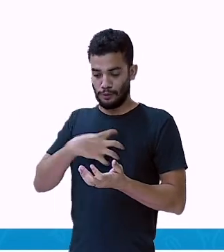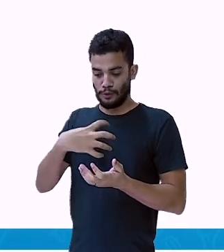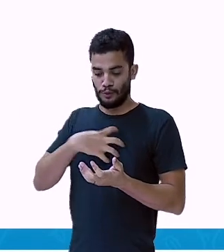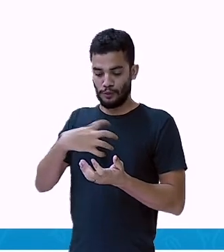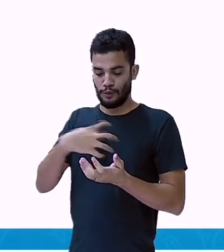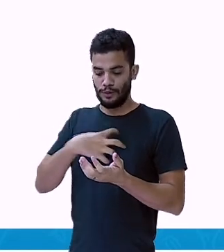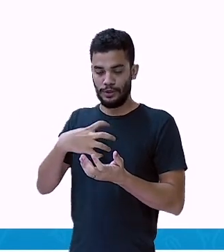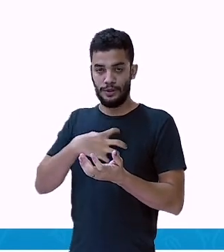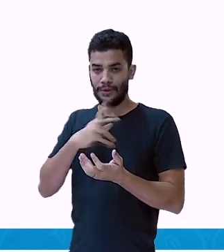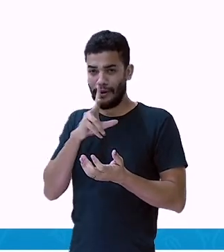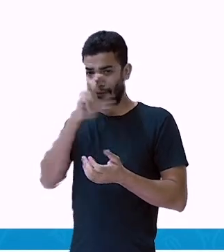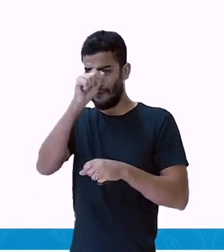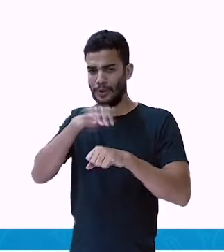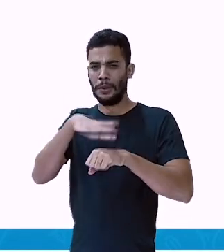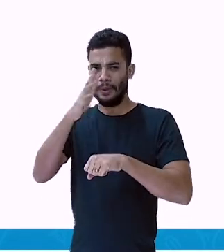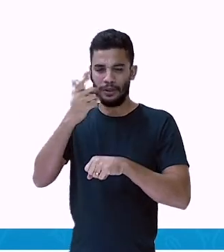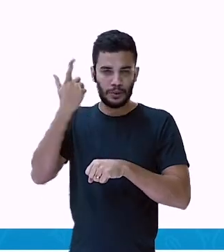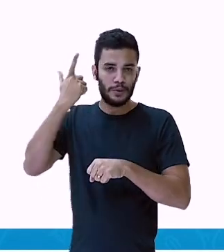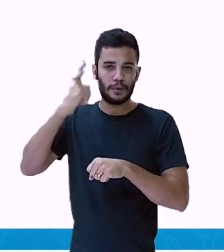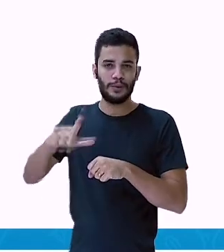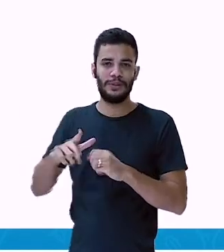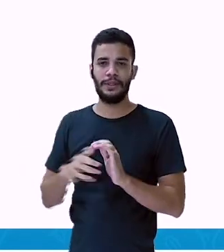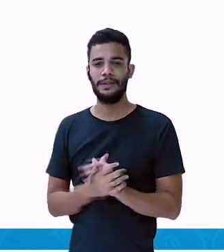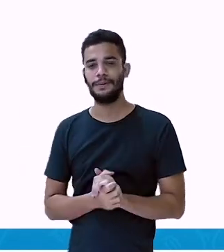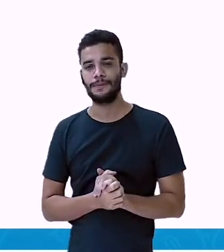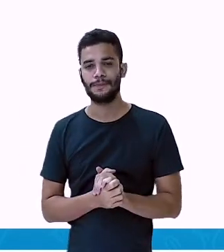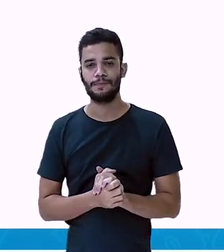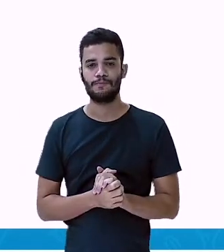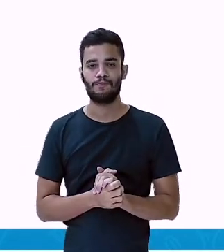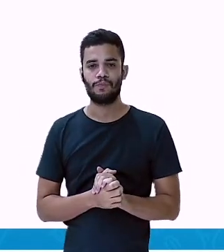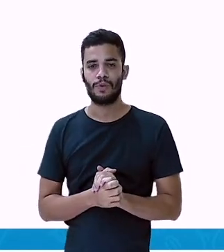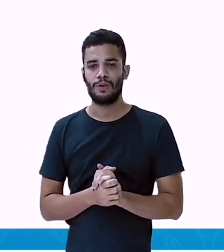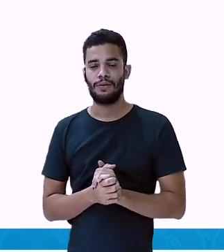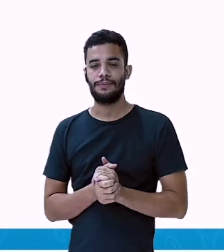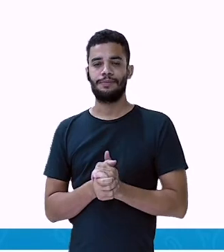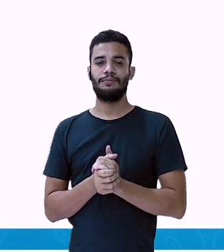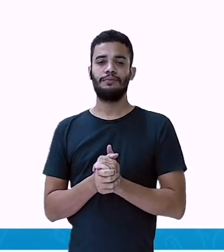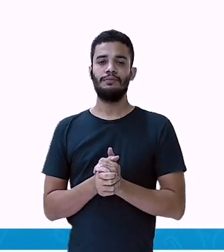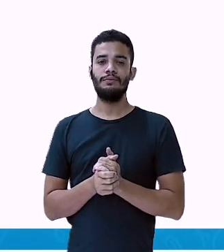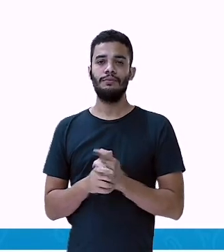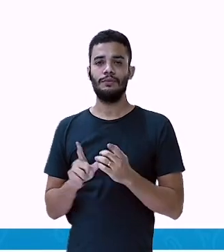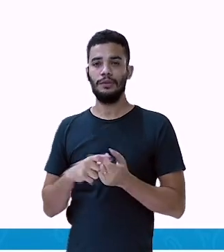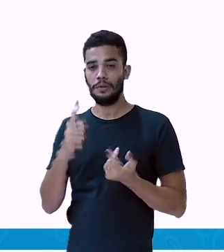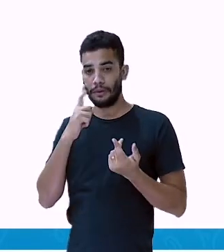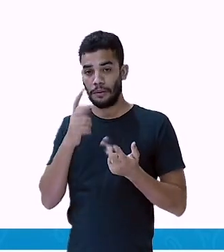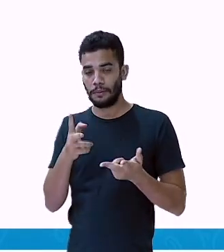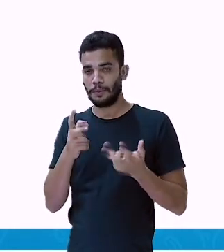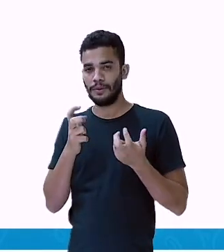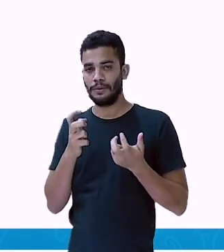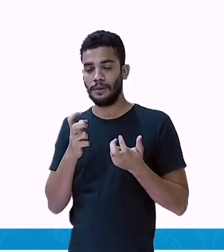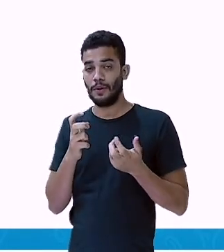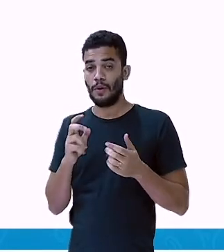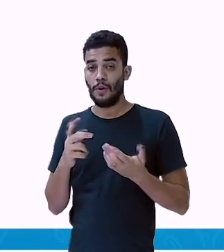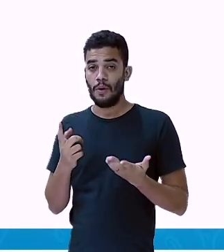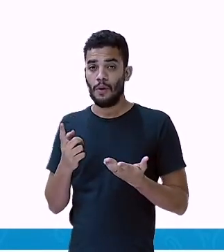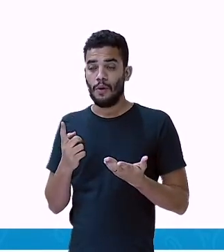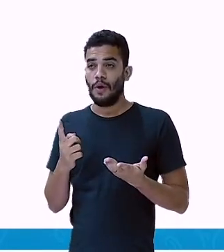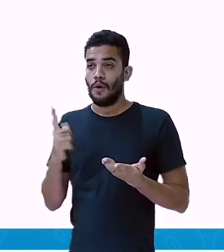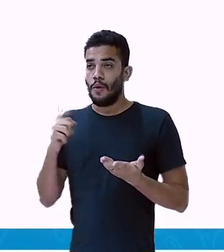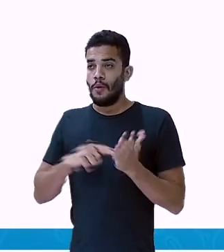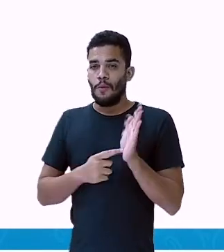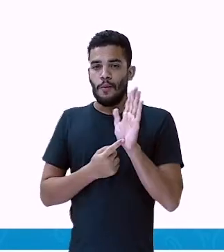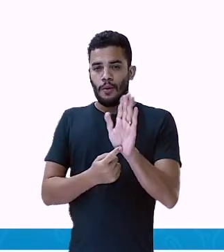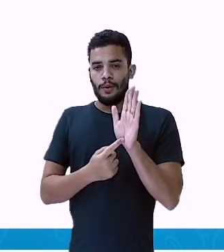firmeza desejada. Então, cobre e estanho, a imagem do ouro. Eu já trouxe